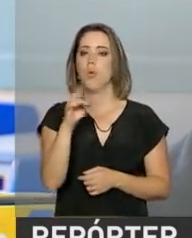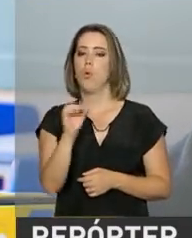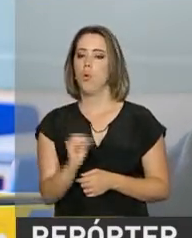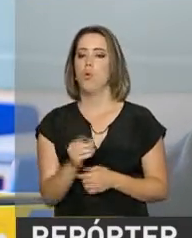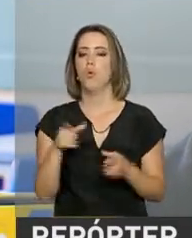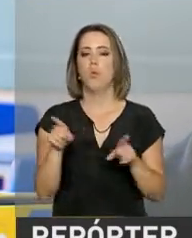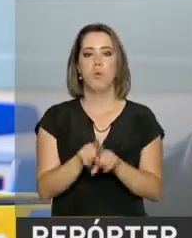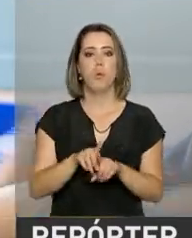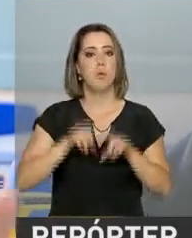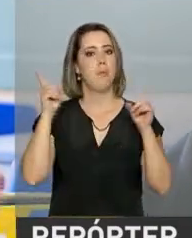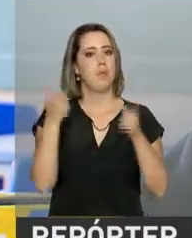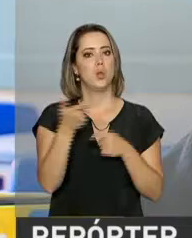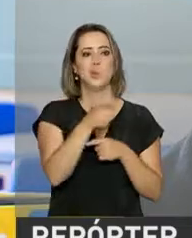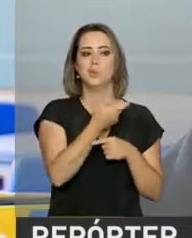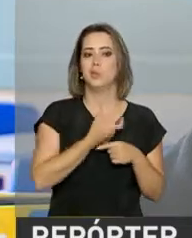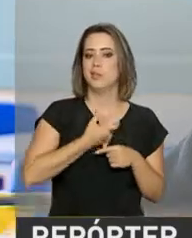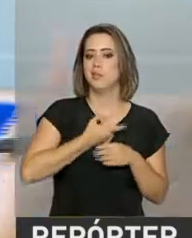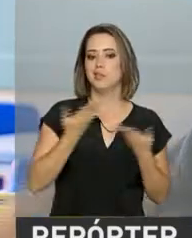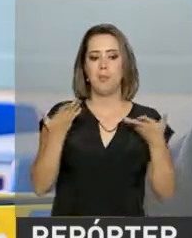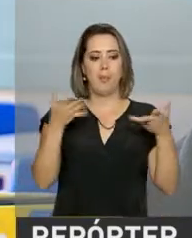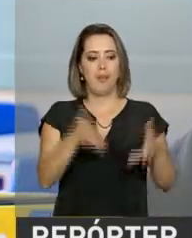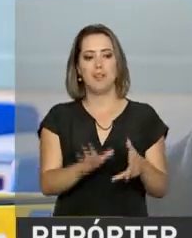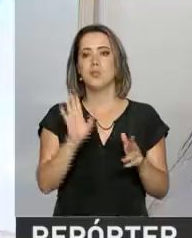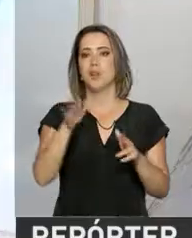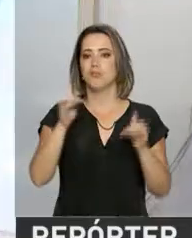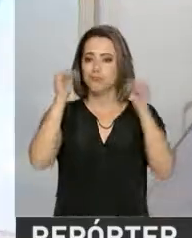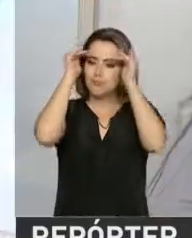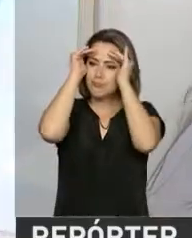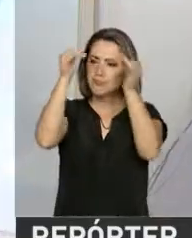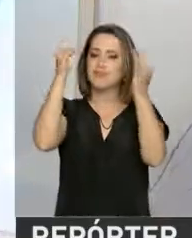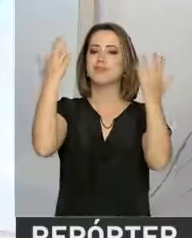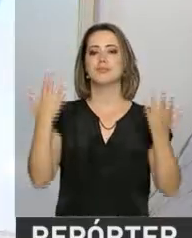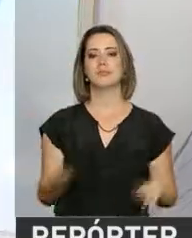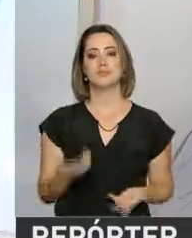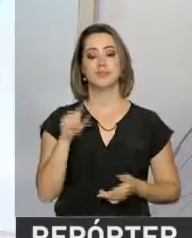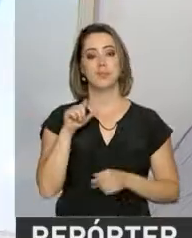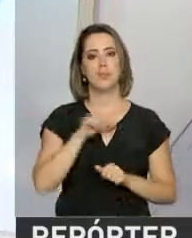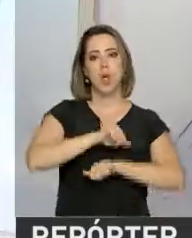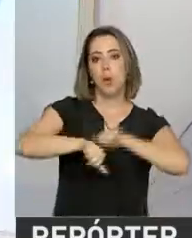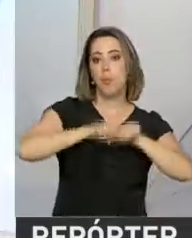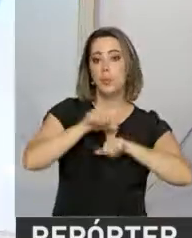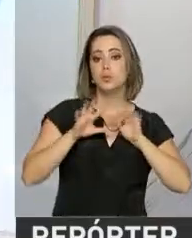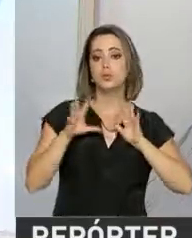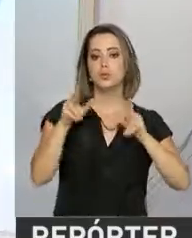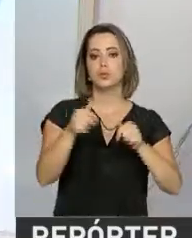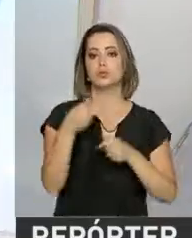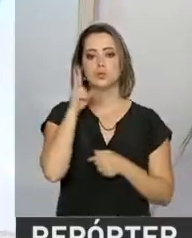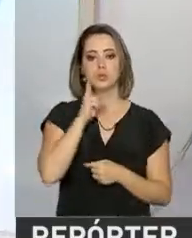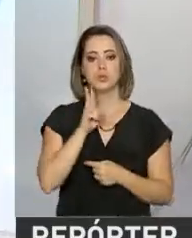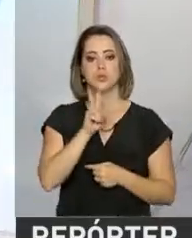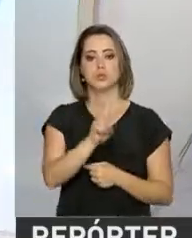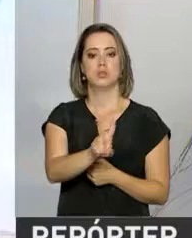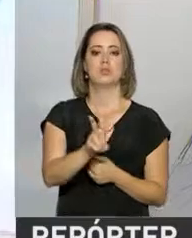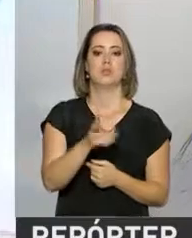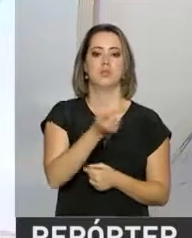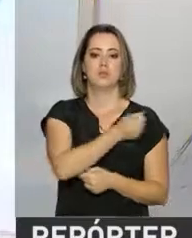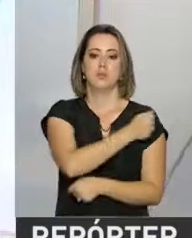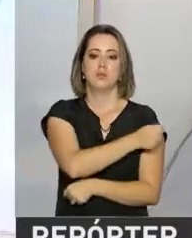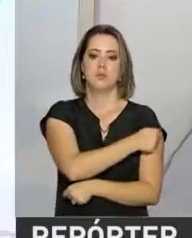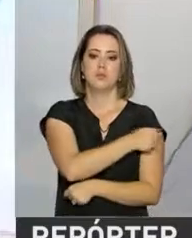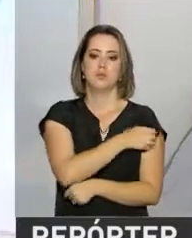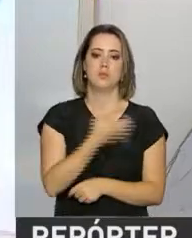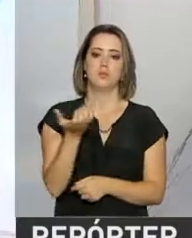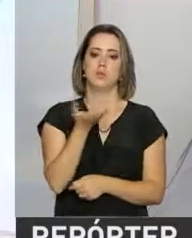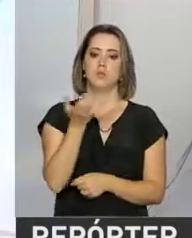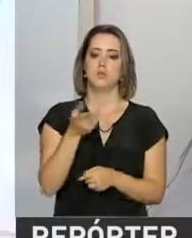também já tá ótimo. Só participar da Olimpíada já é uma grande honra. Muda toda a visão do aluno com relação à escola e com o que